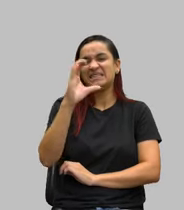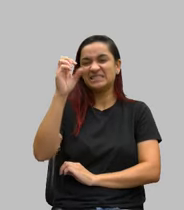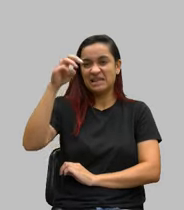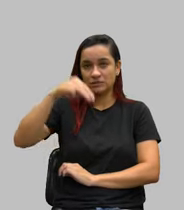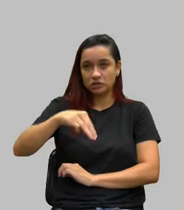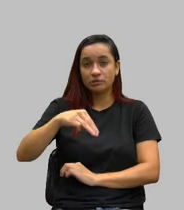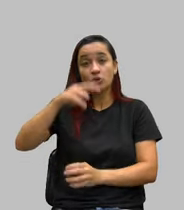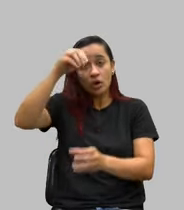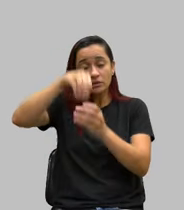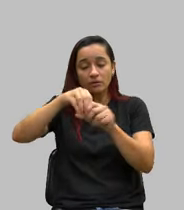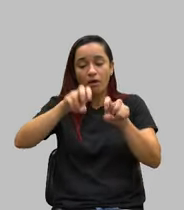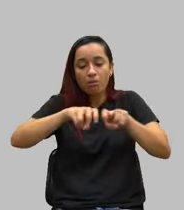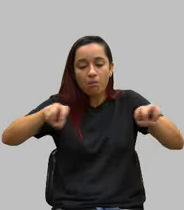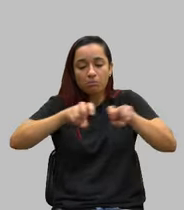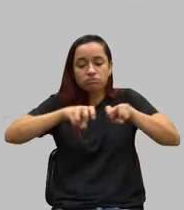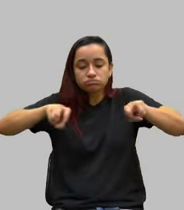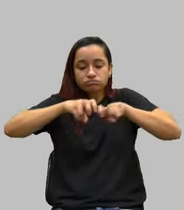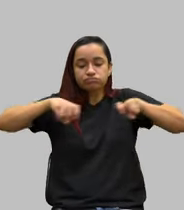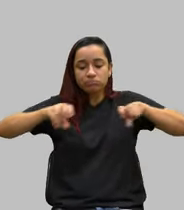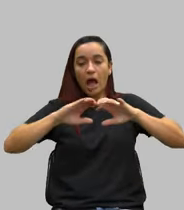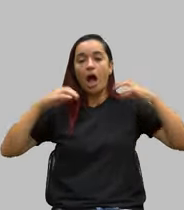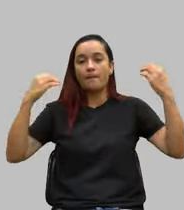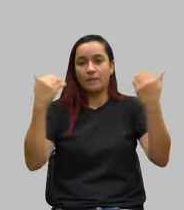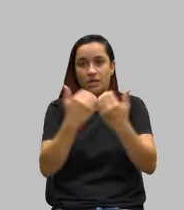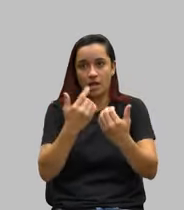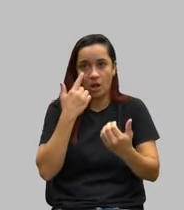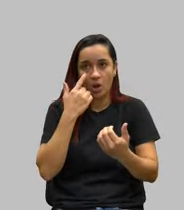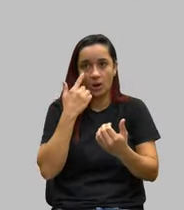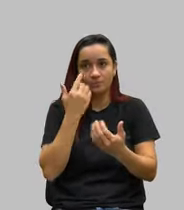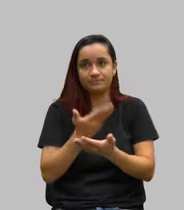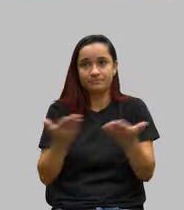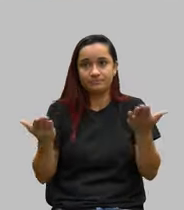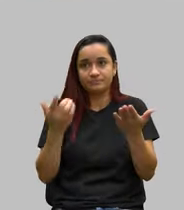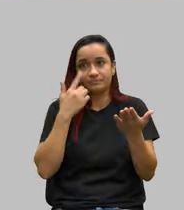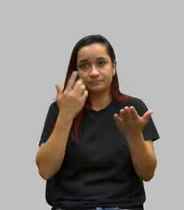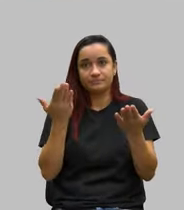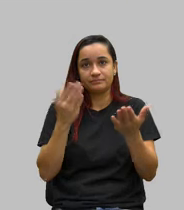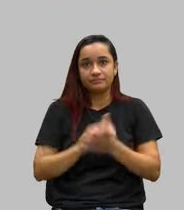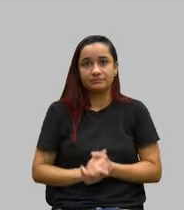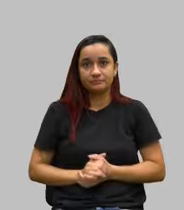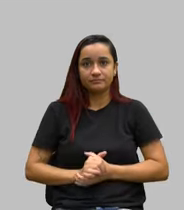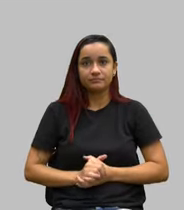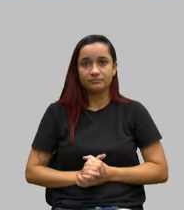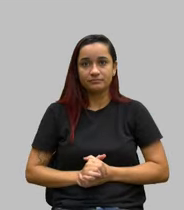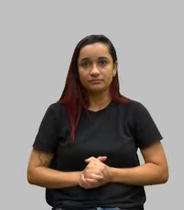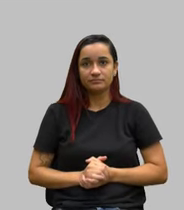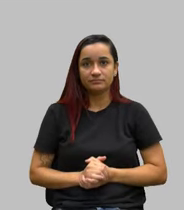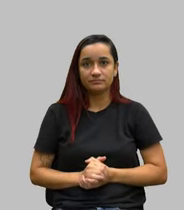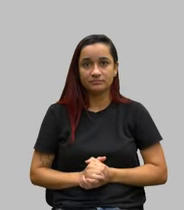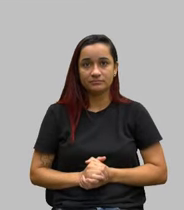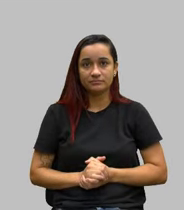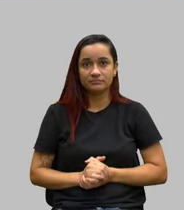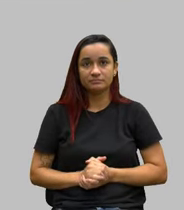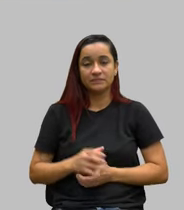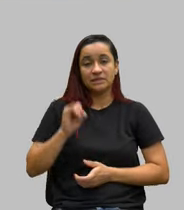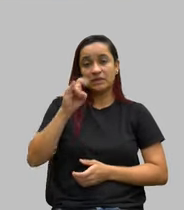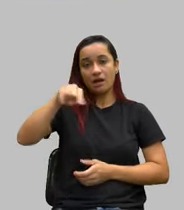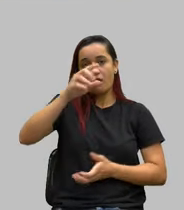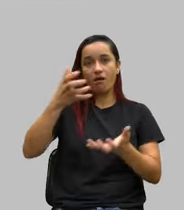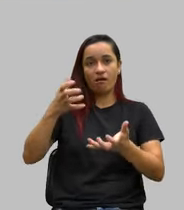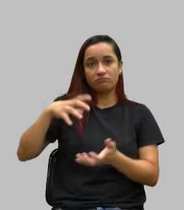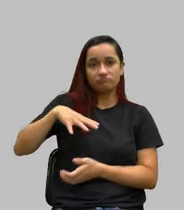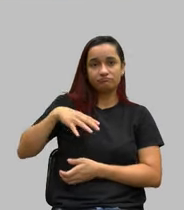arquibancada do Mineirão então tá aqui ó quem quiser olha